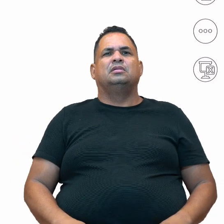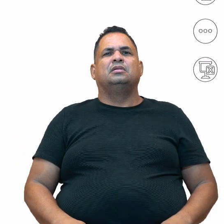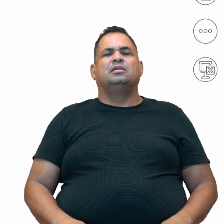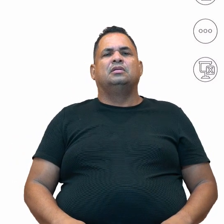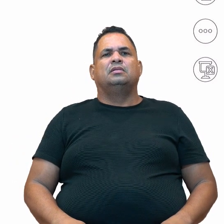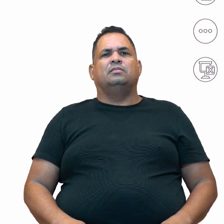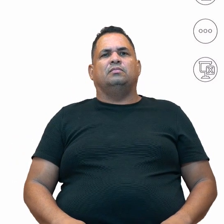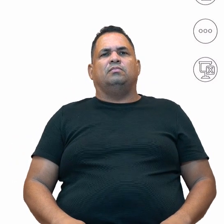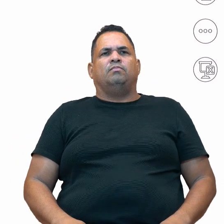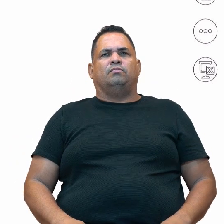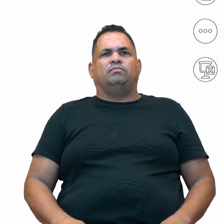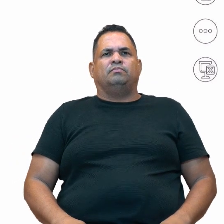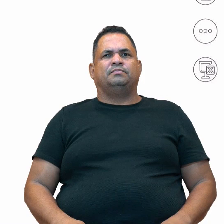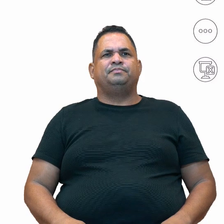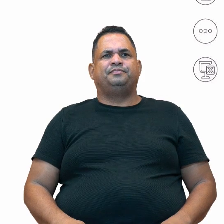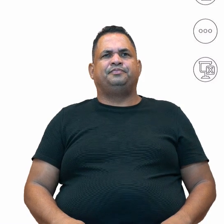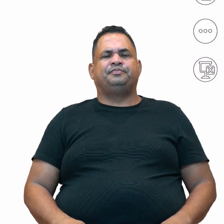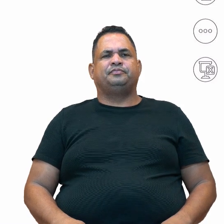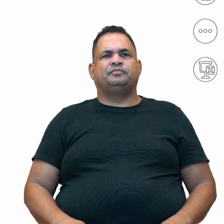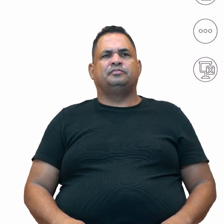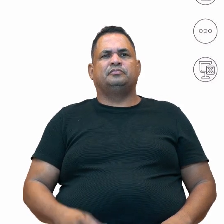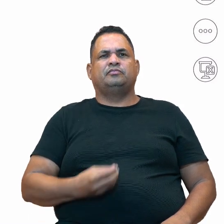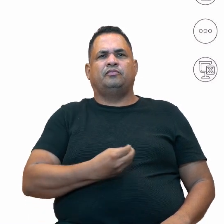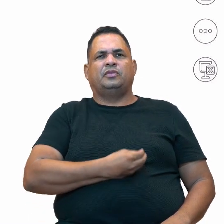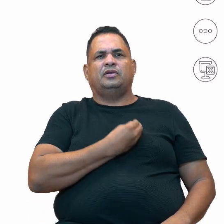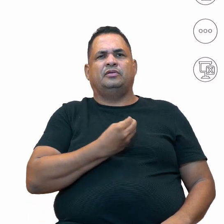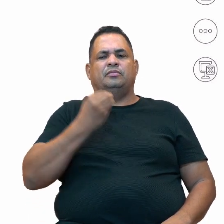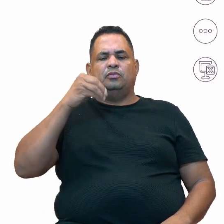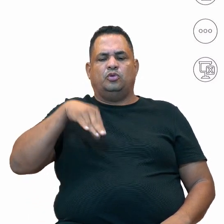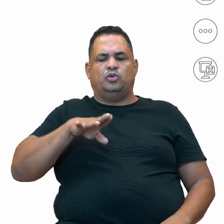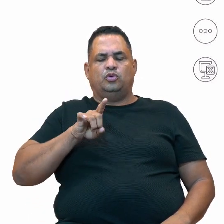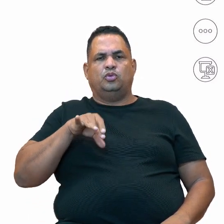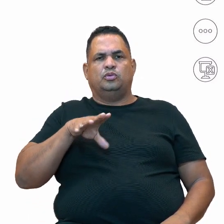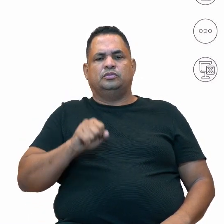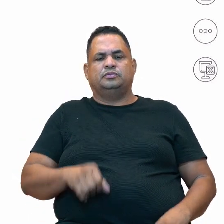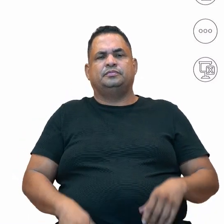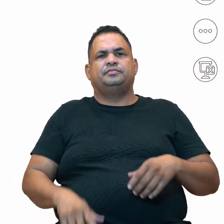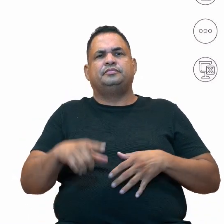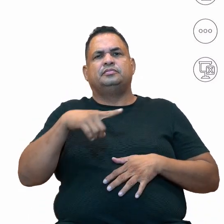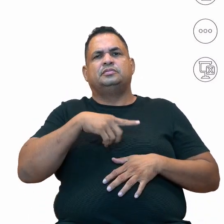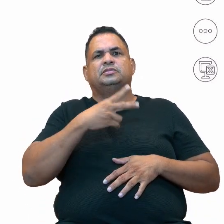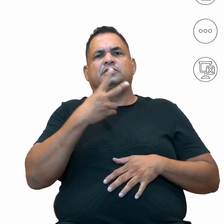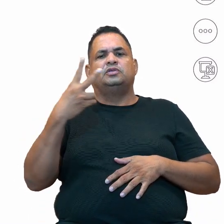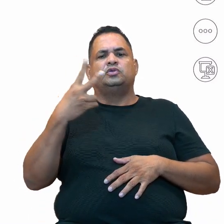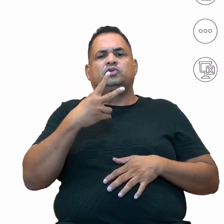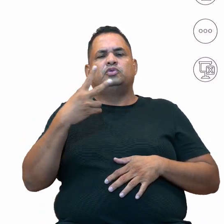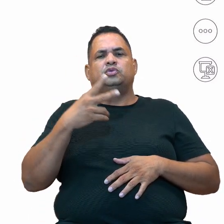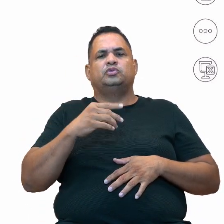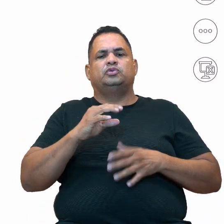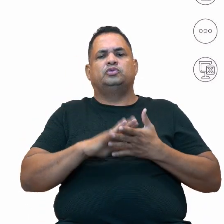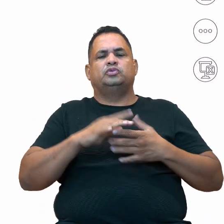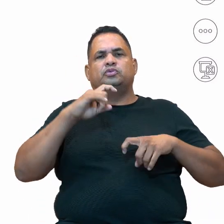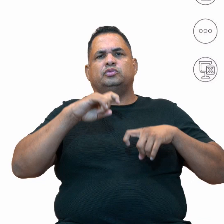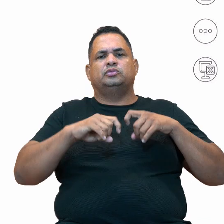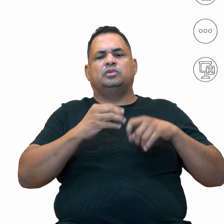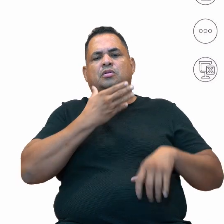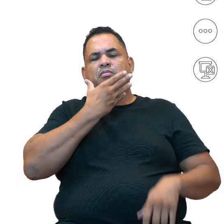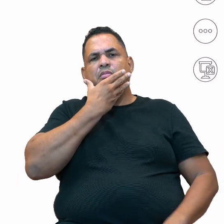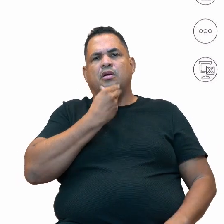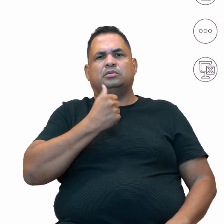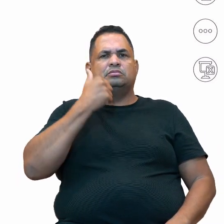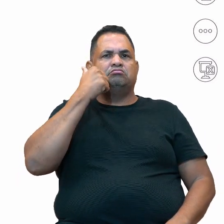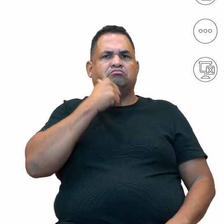lá. Organismos monóicos, aqueles que possuem os dois sexos, o masculino e o feminino no